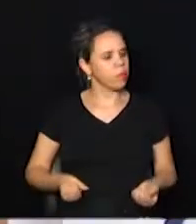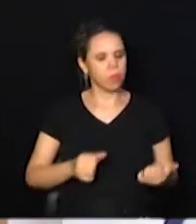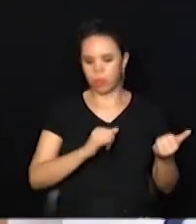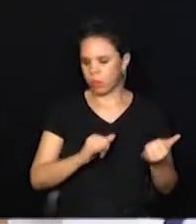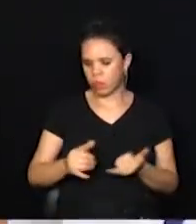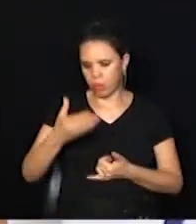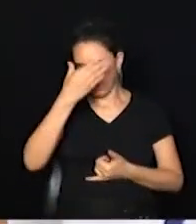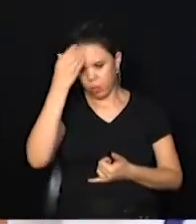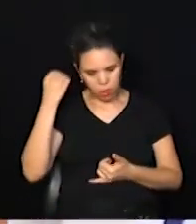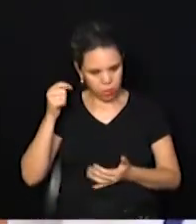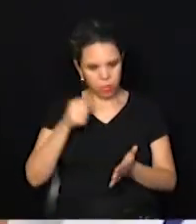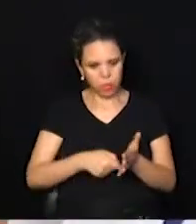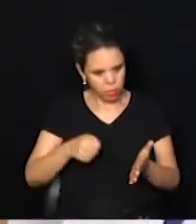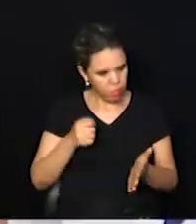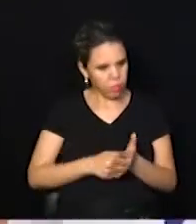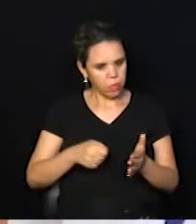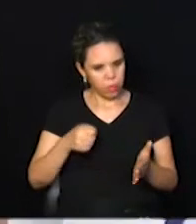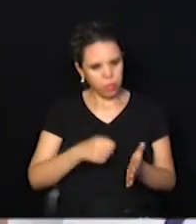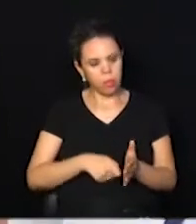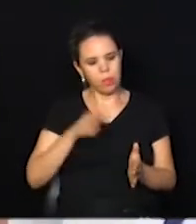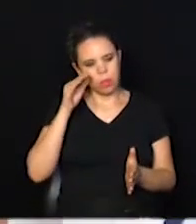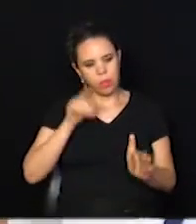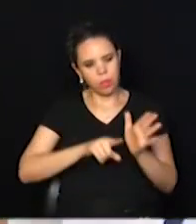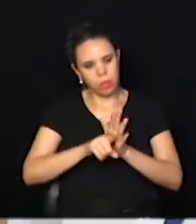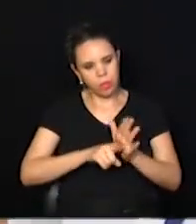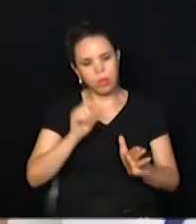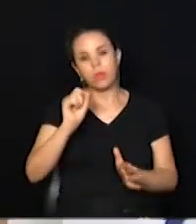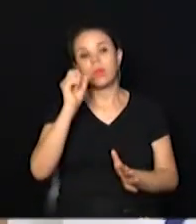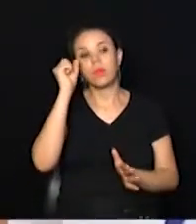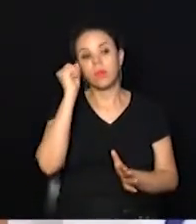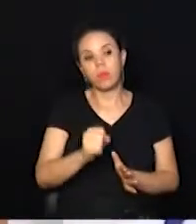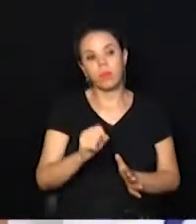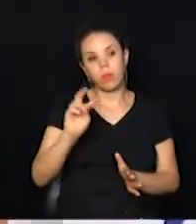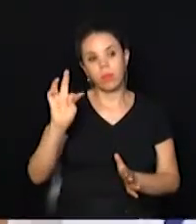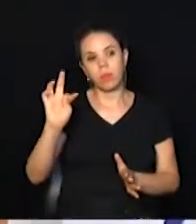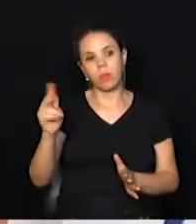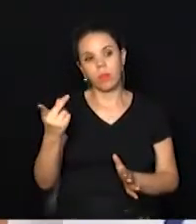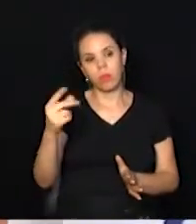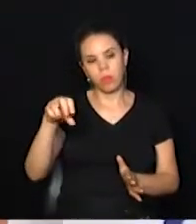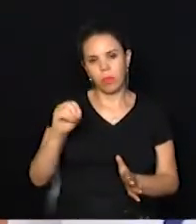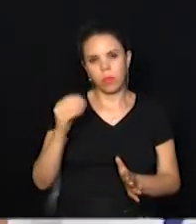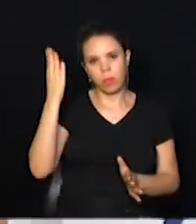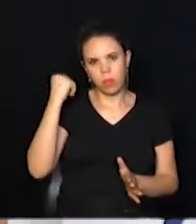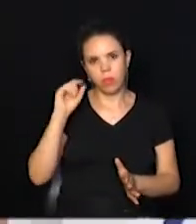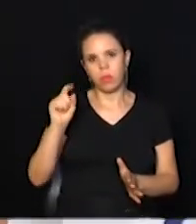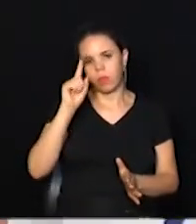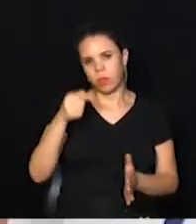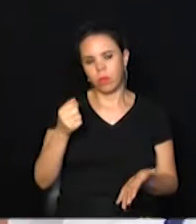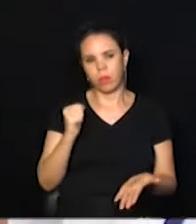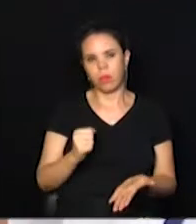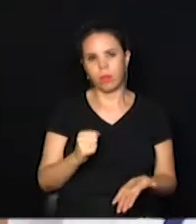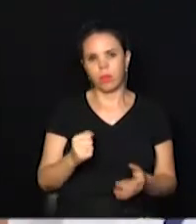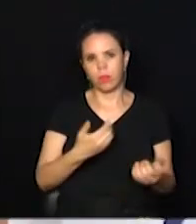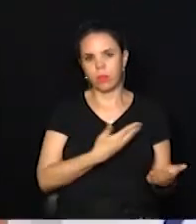jamais de continuar buscando quem matou Toninho. Mas nós já sabemos quem matou Toninho. É o